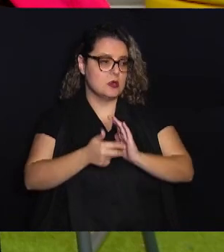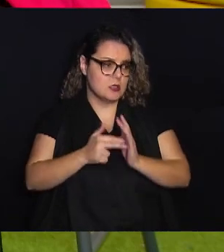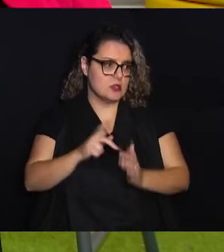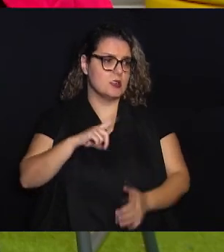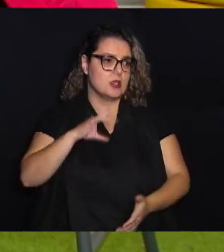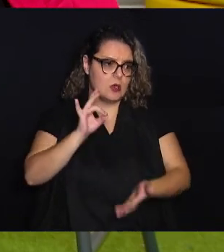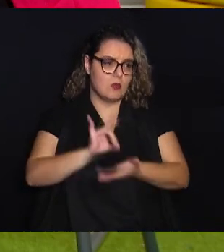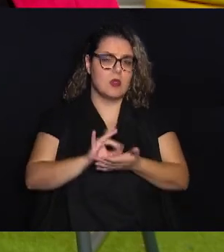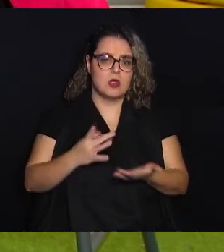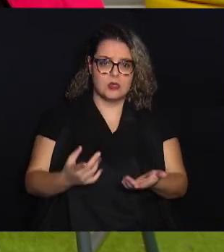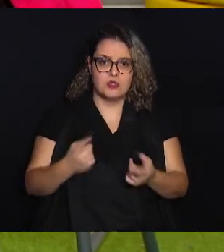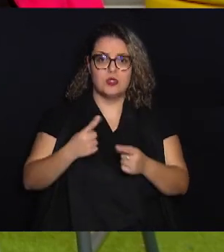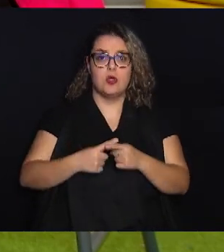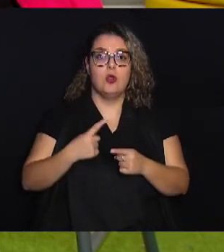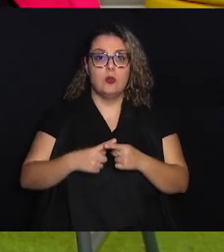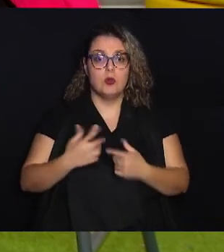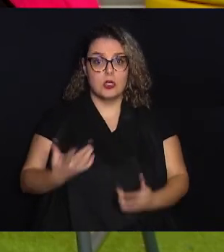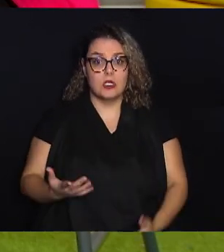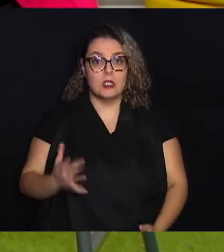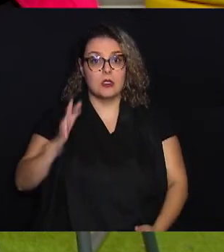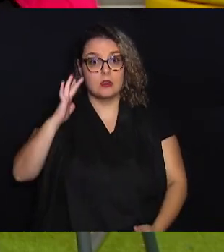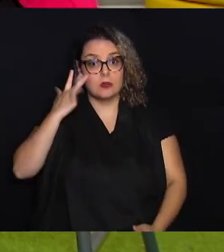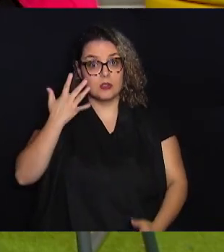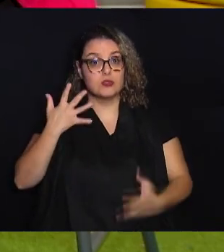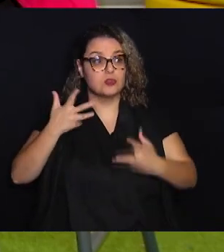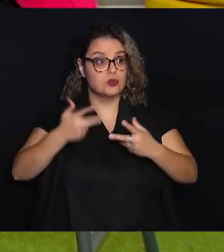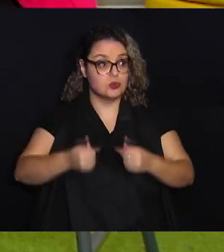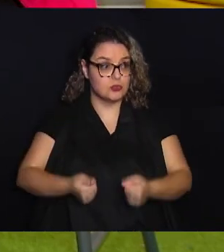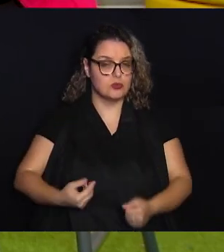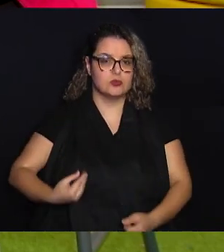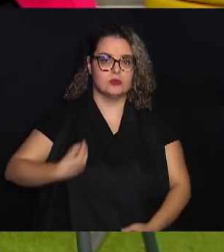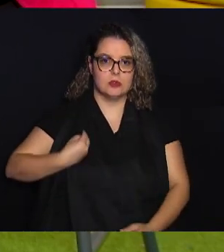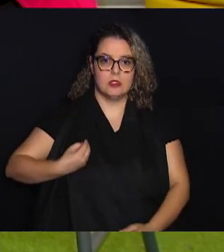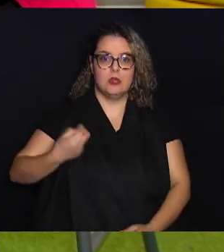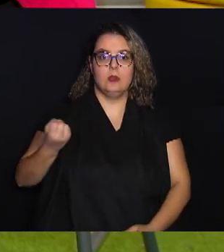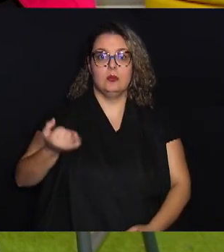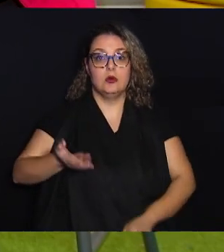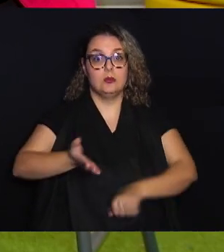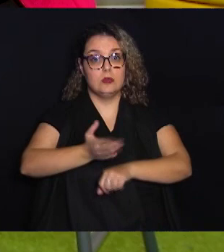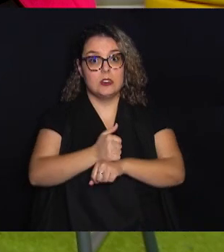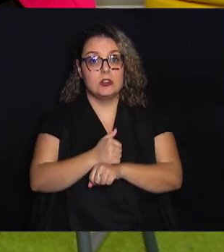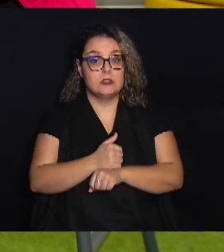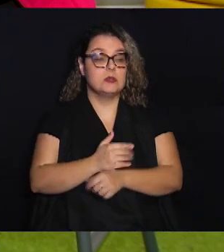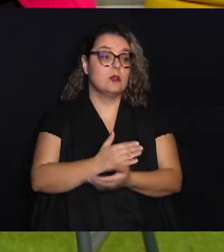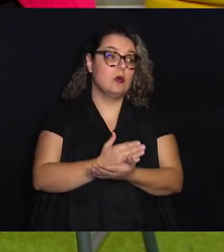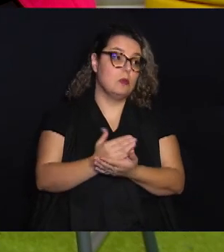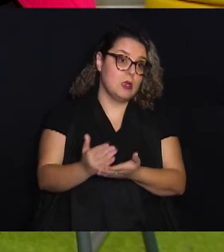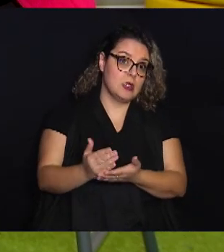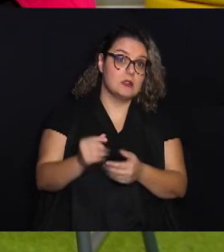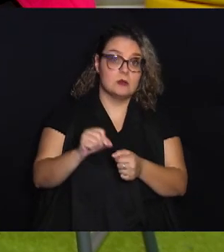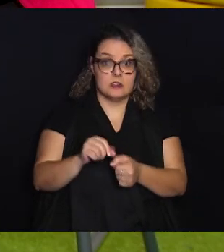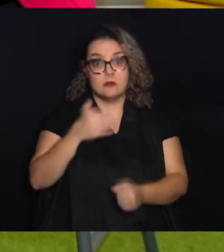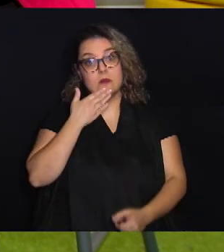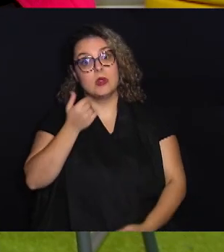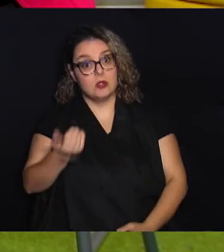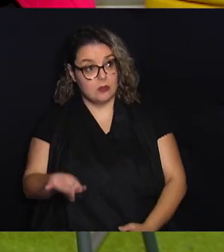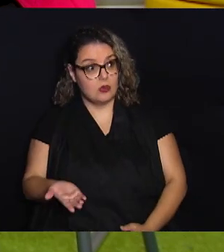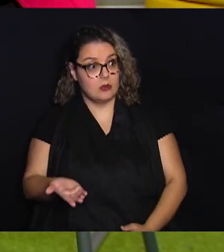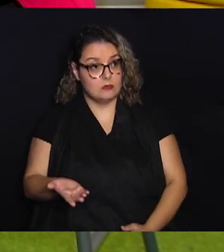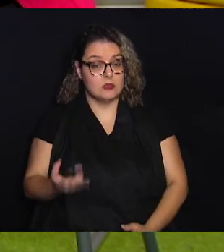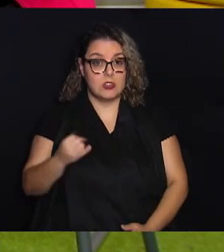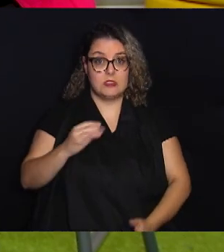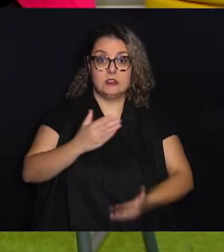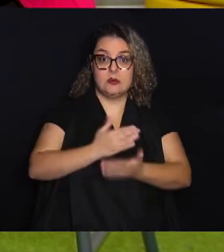sentido realmente, porque eu acho que em tudo na vida, né? Quanto mais cedo a gente começa a fazer, melhor. Se